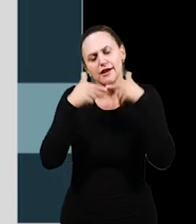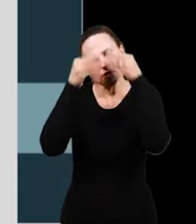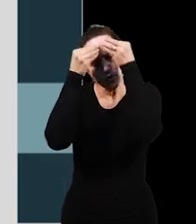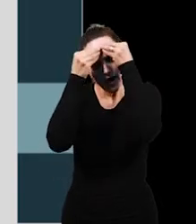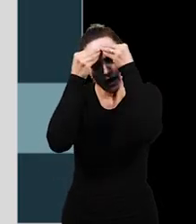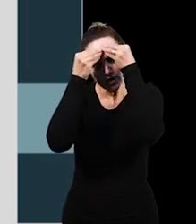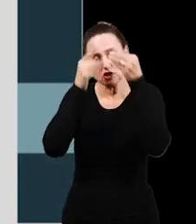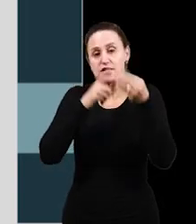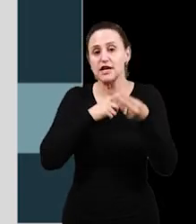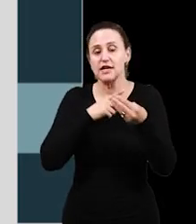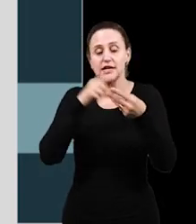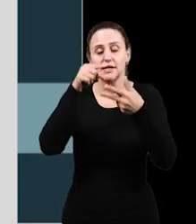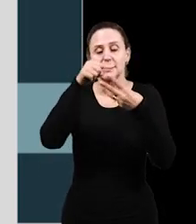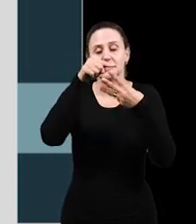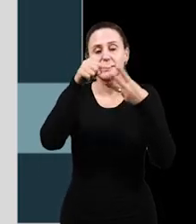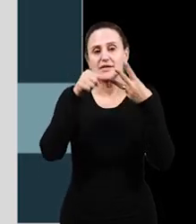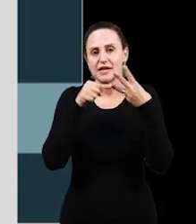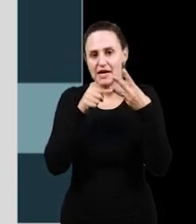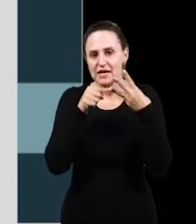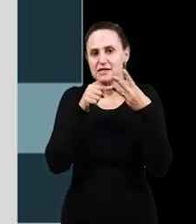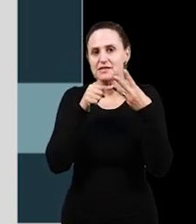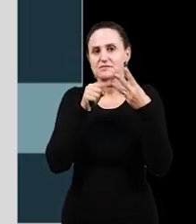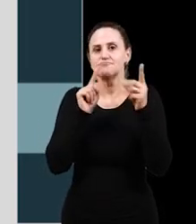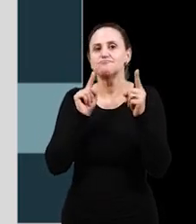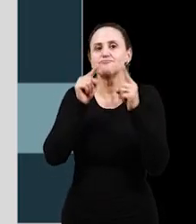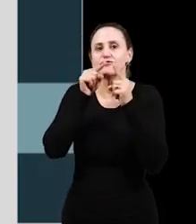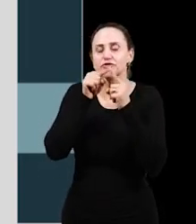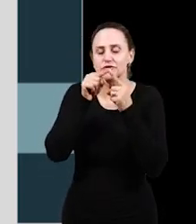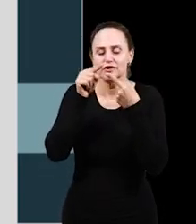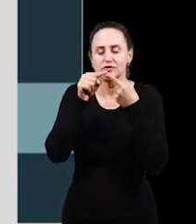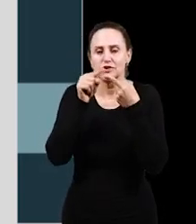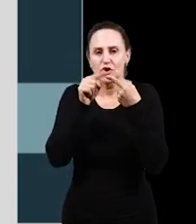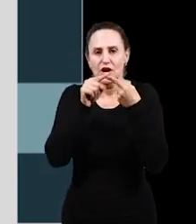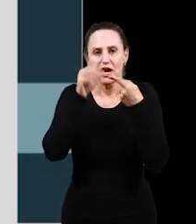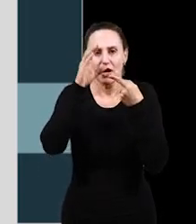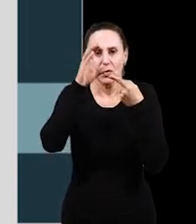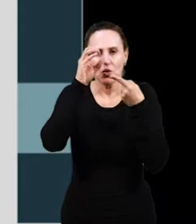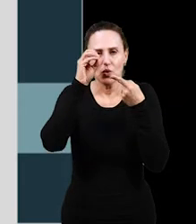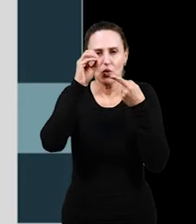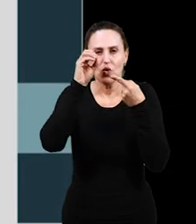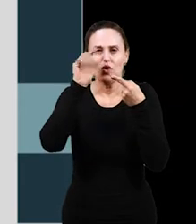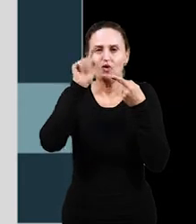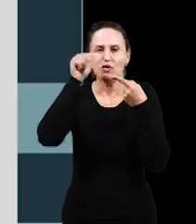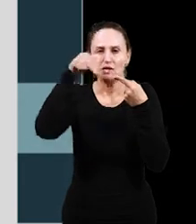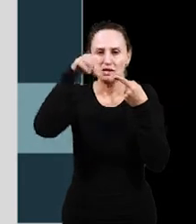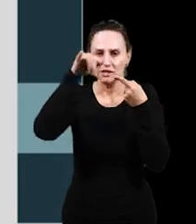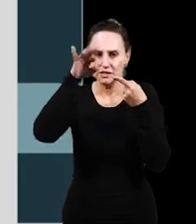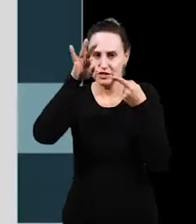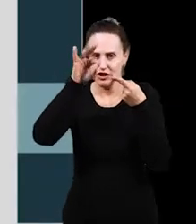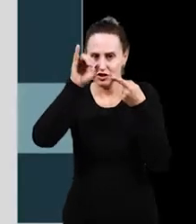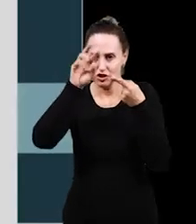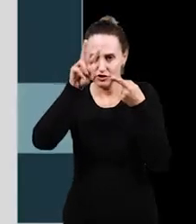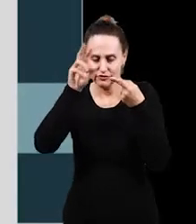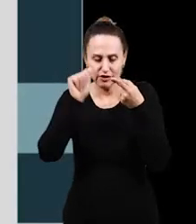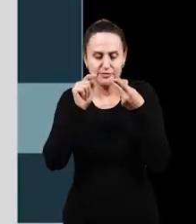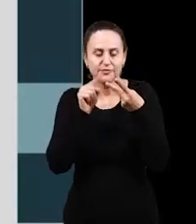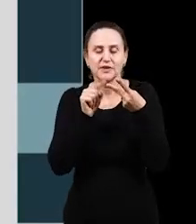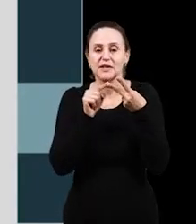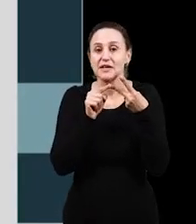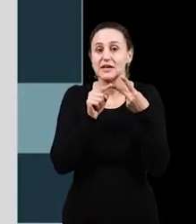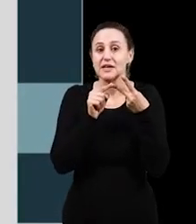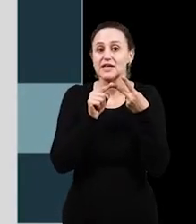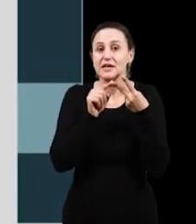linguagem tem três funções uma cognitiva que ele chama de que serve para representar o mundo para transmitir informações